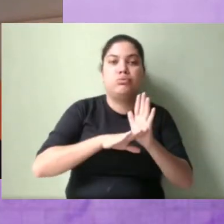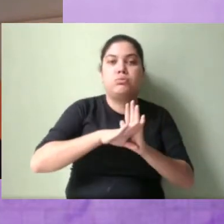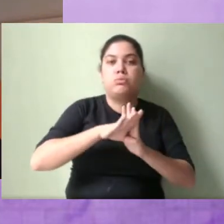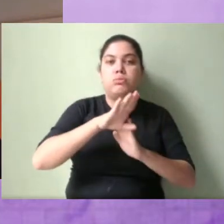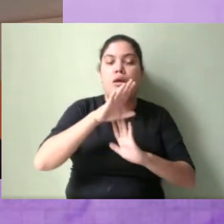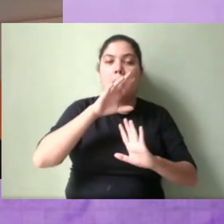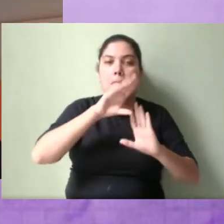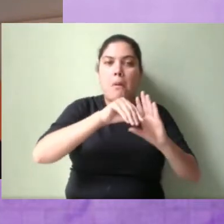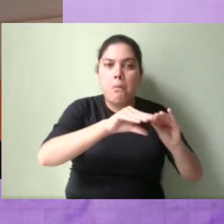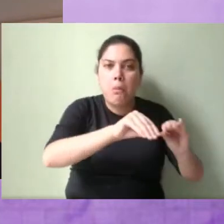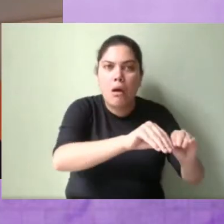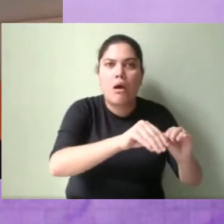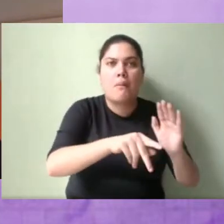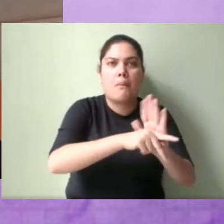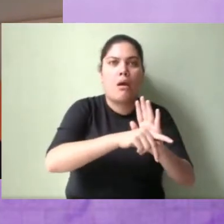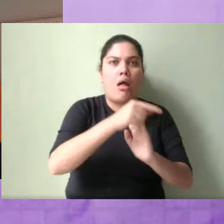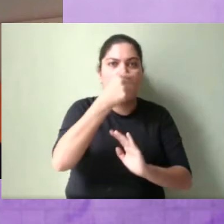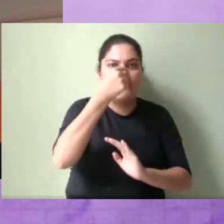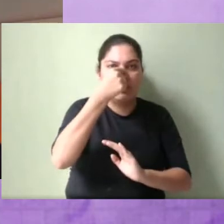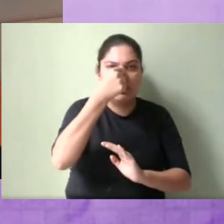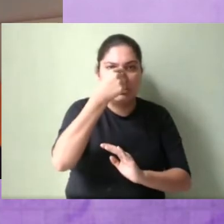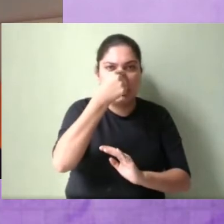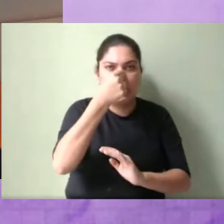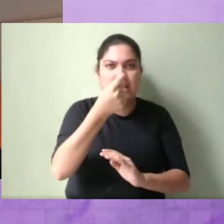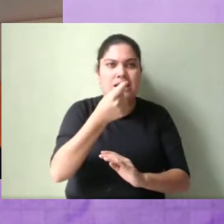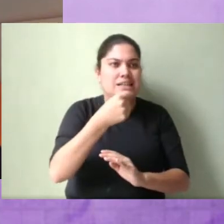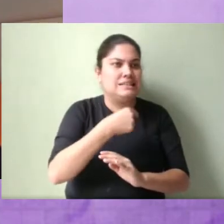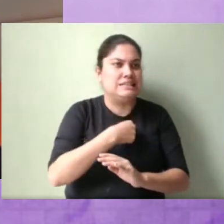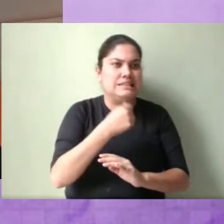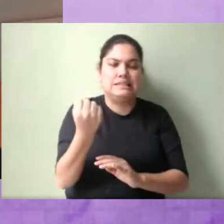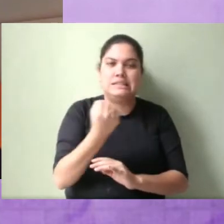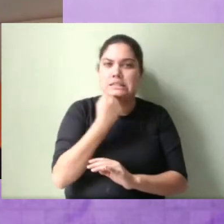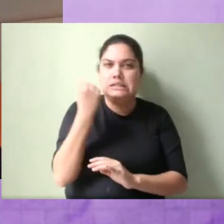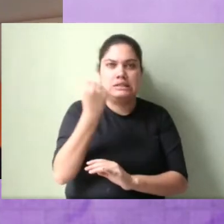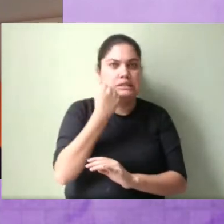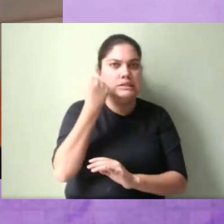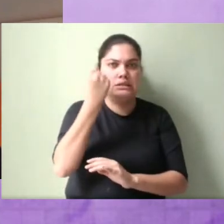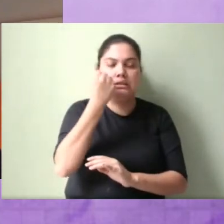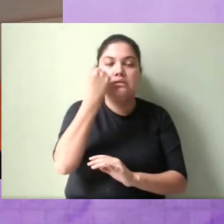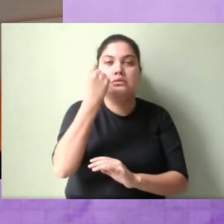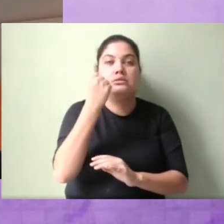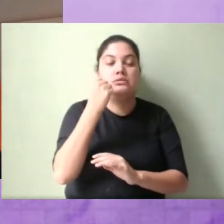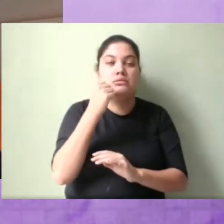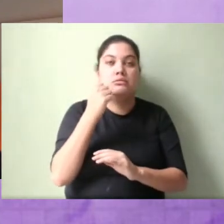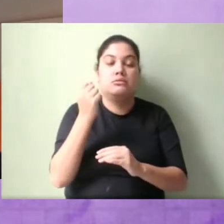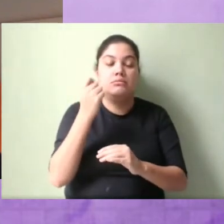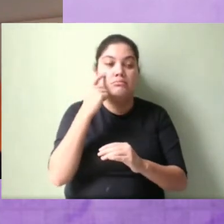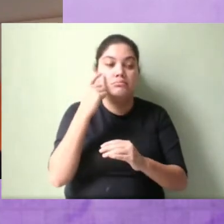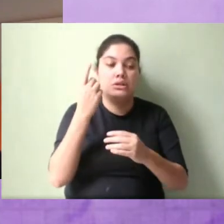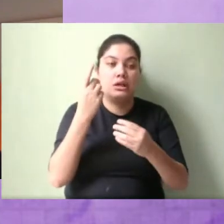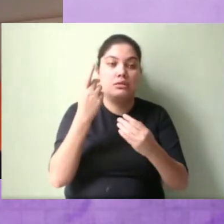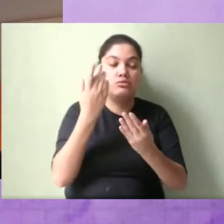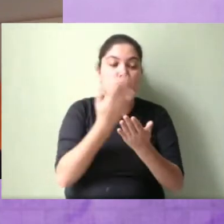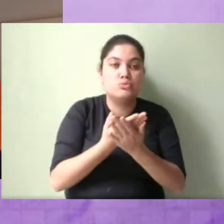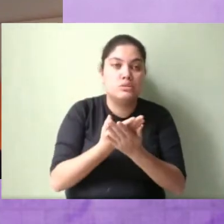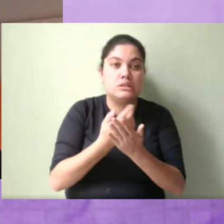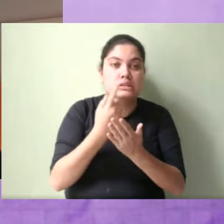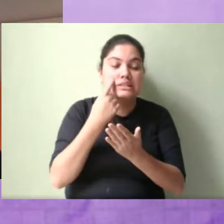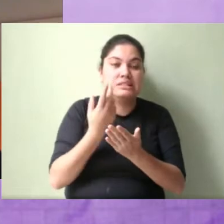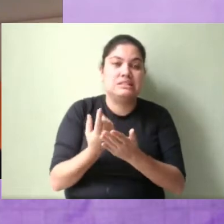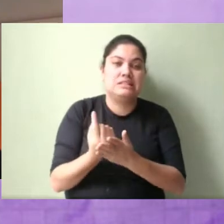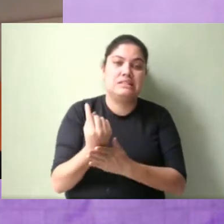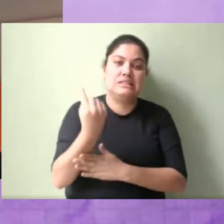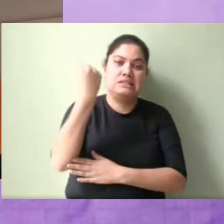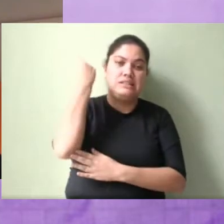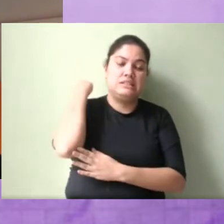da dominação masculina, da hierarquia, os índices de abuso nessas igrejas de raiz evangélica,